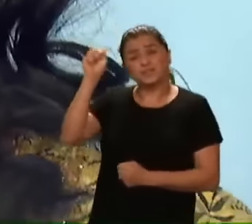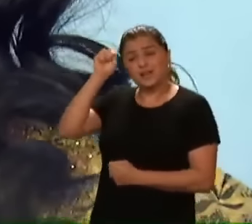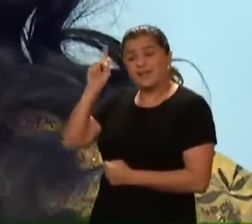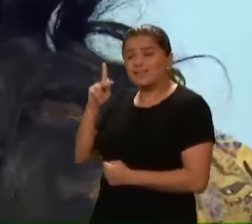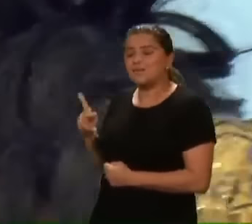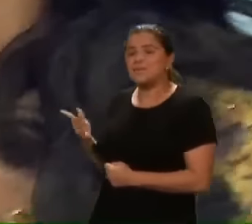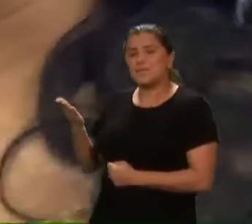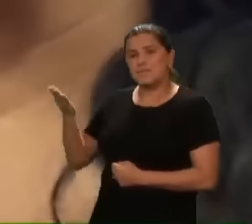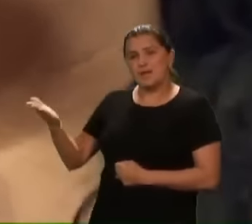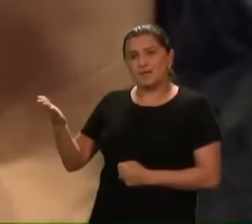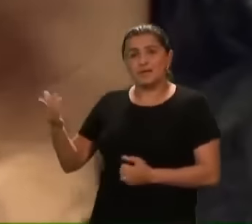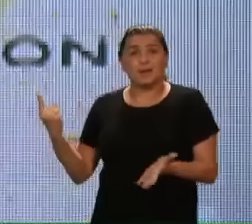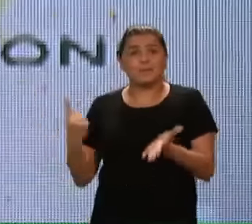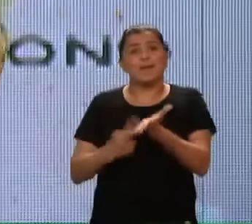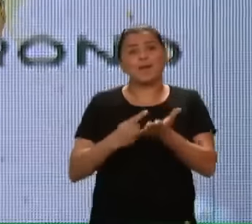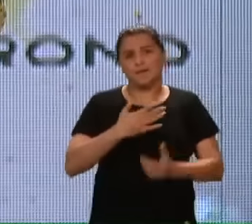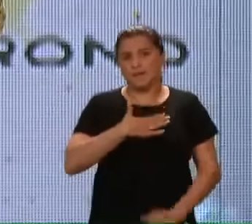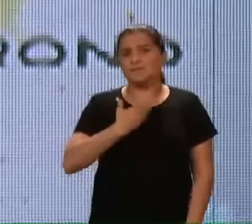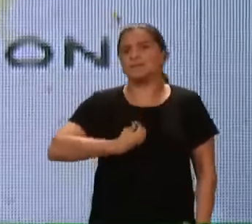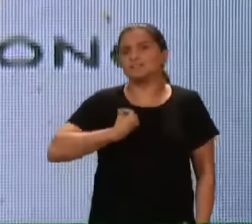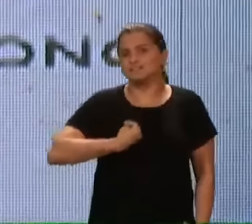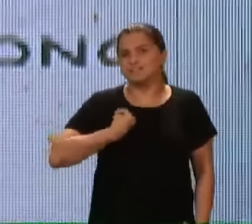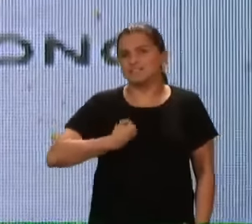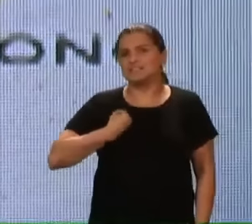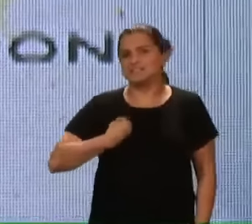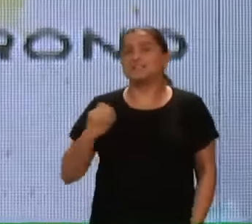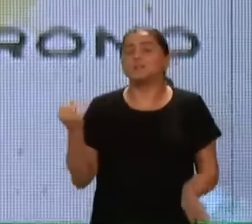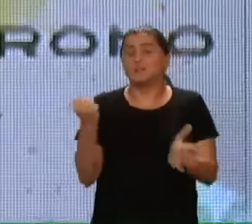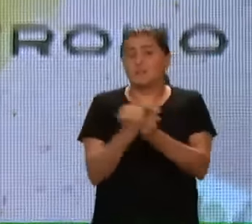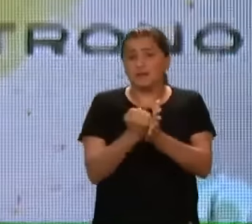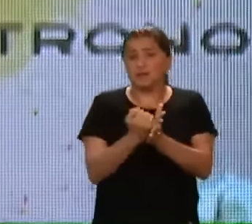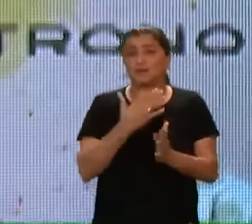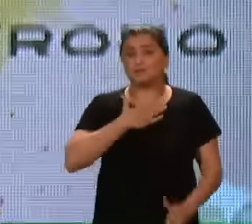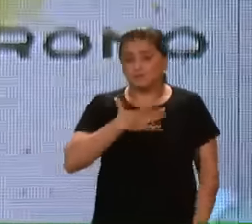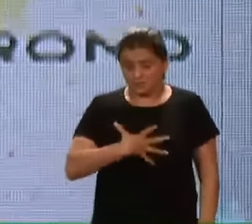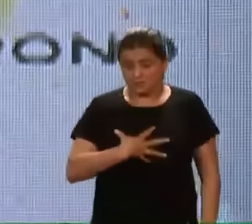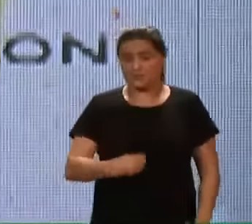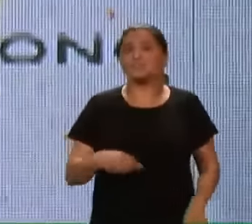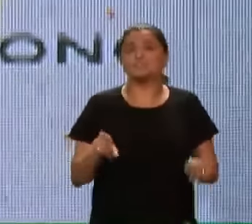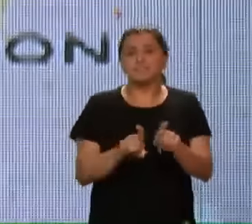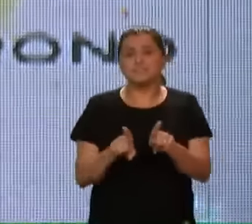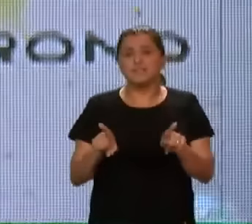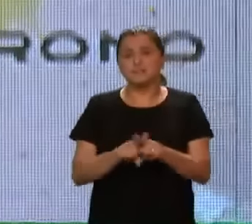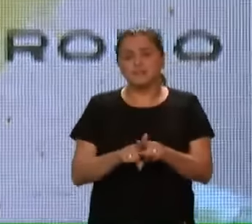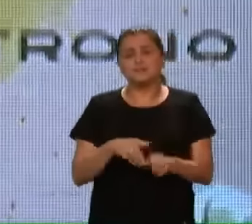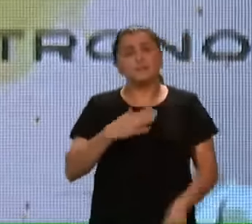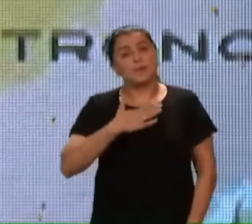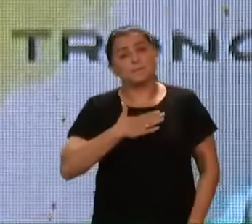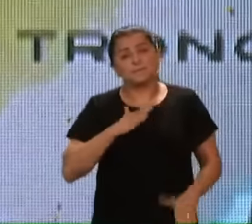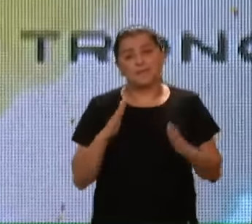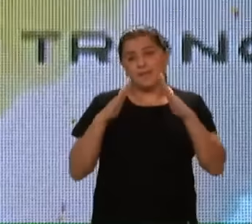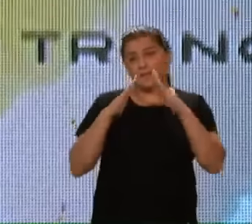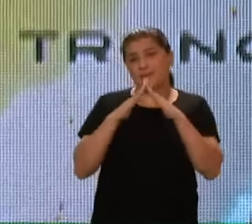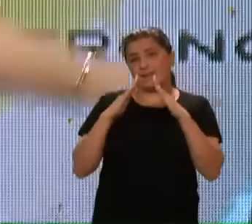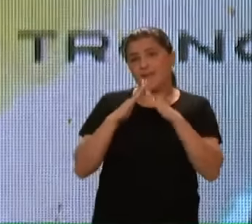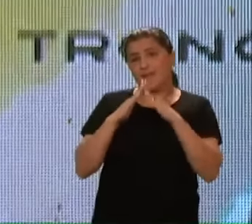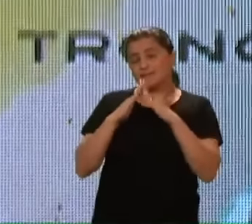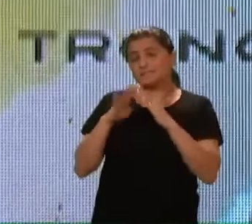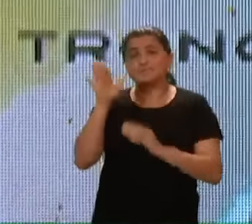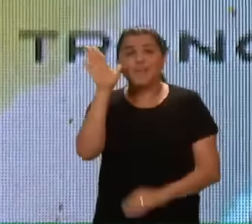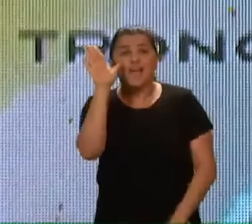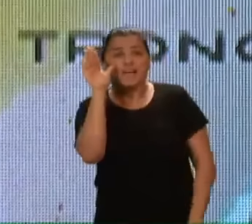é uma pessoa que marcou a minha vida e a vida dos meus filhos, né? Porque a minha casa via crianças diante